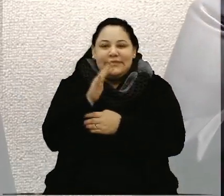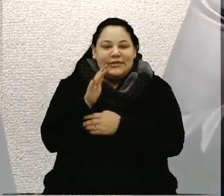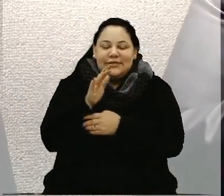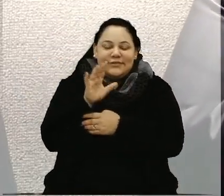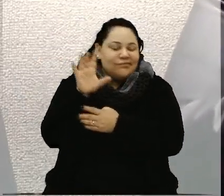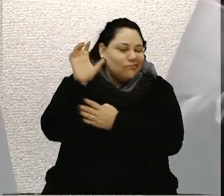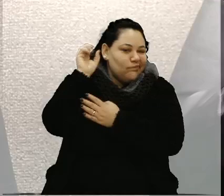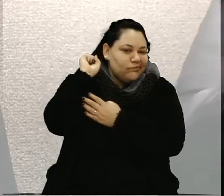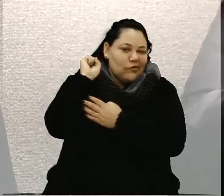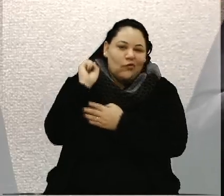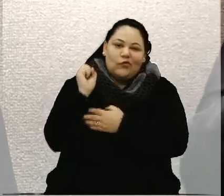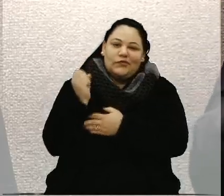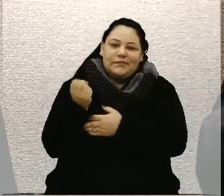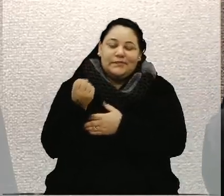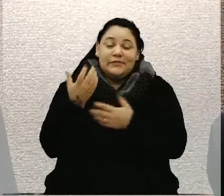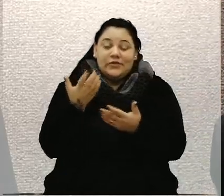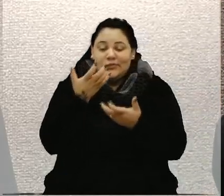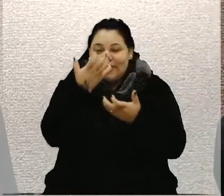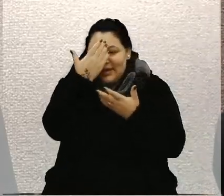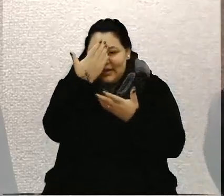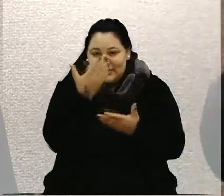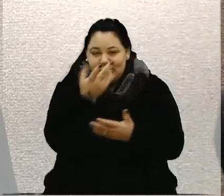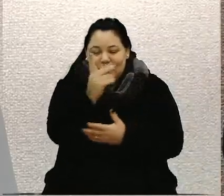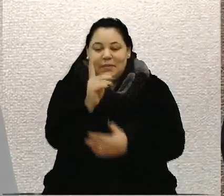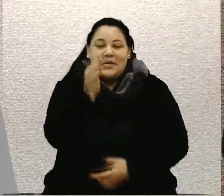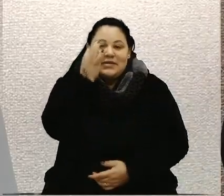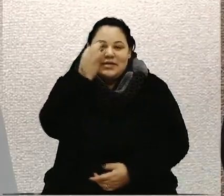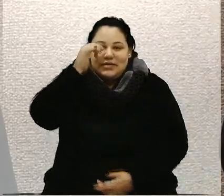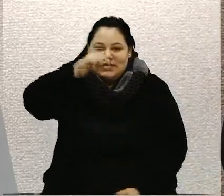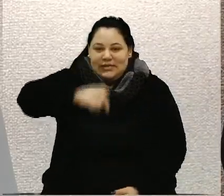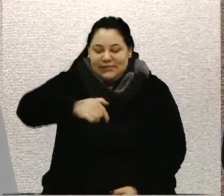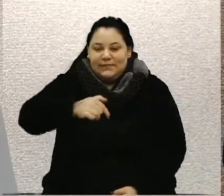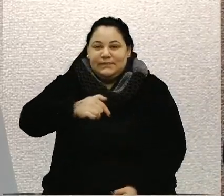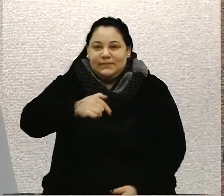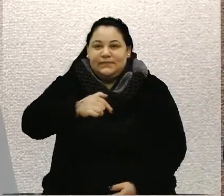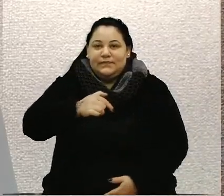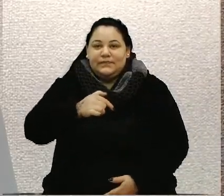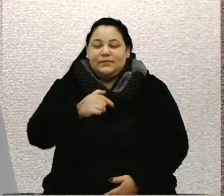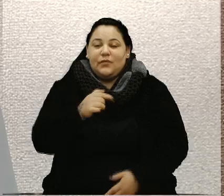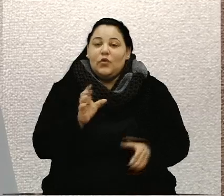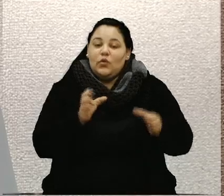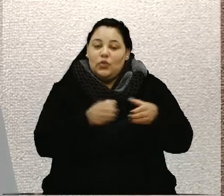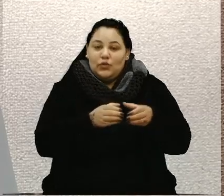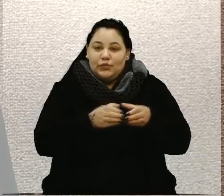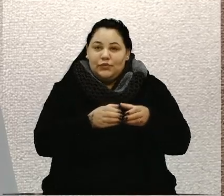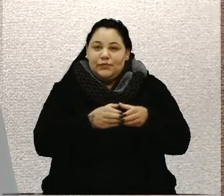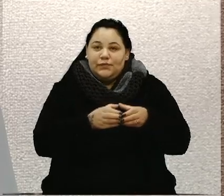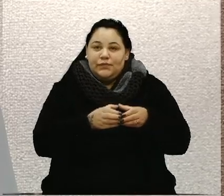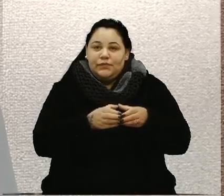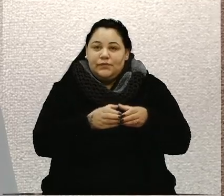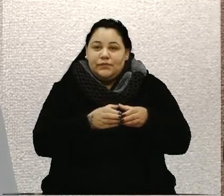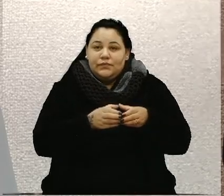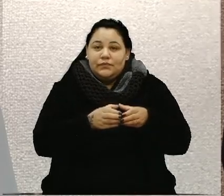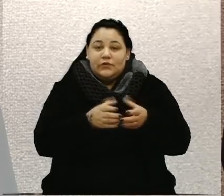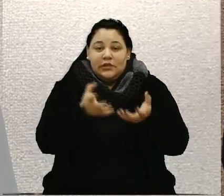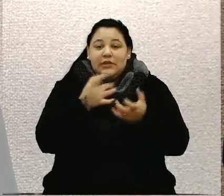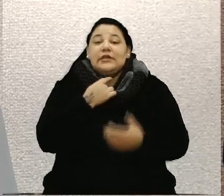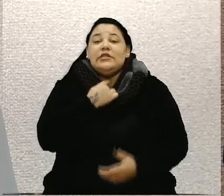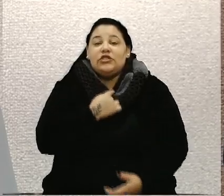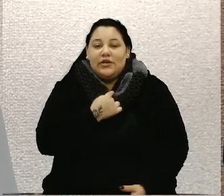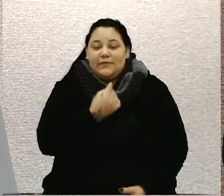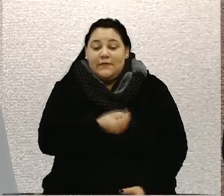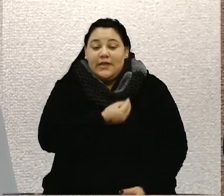escuta. Então, quero agradecer a sua presença, a do movimento, e desejar vida longa,